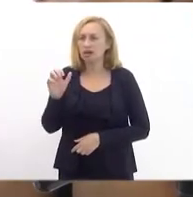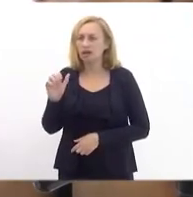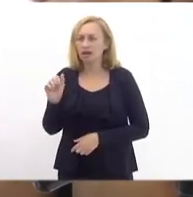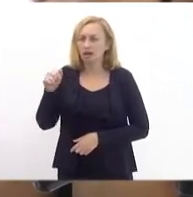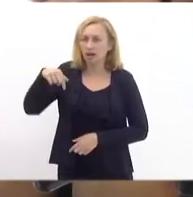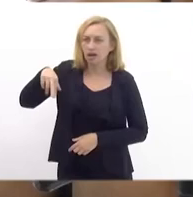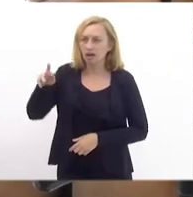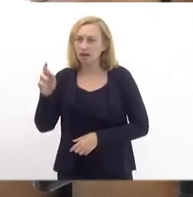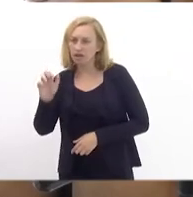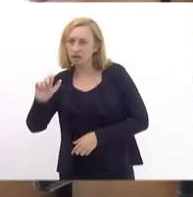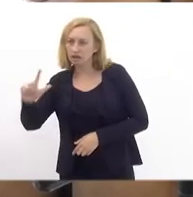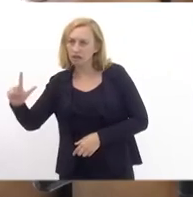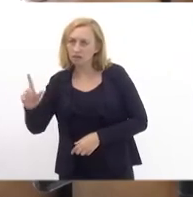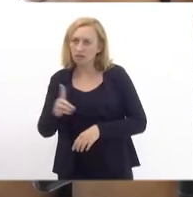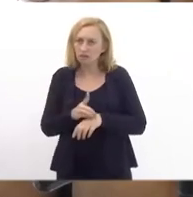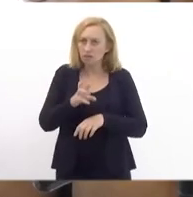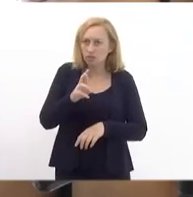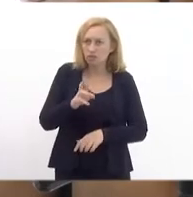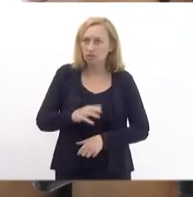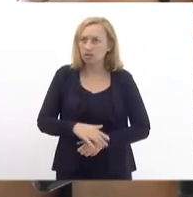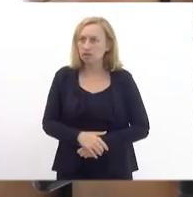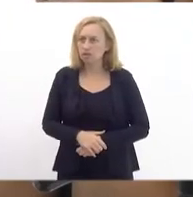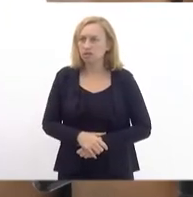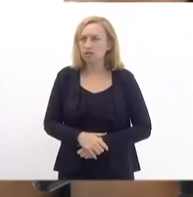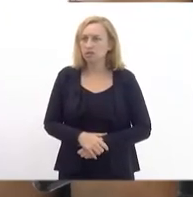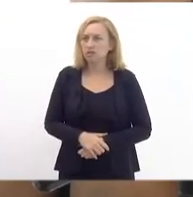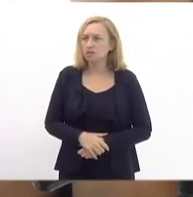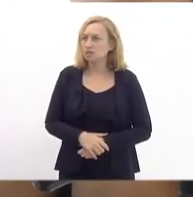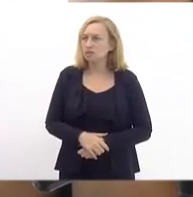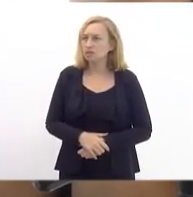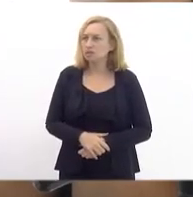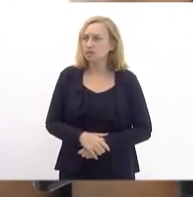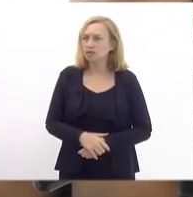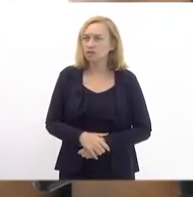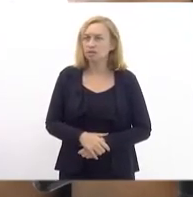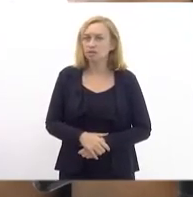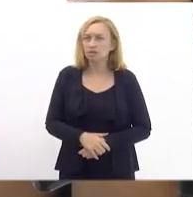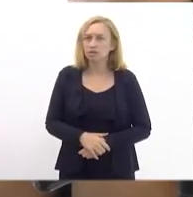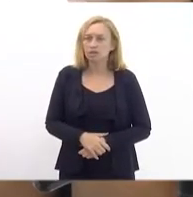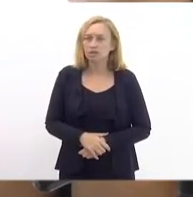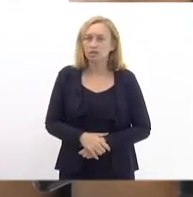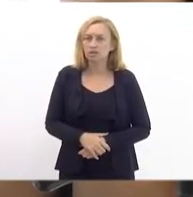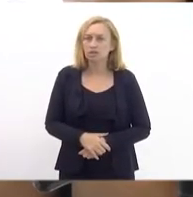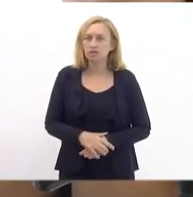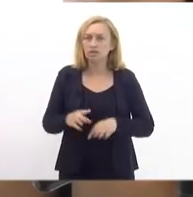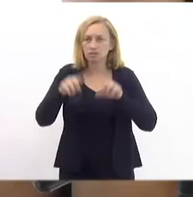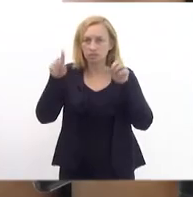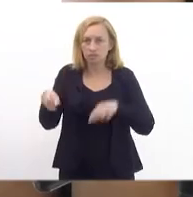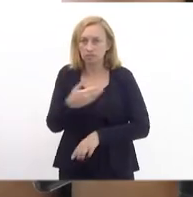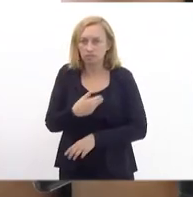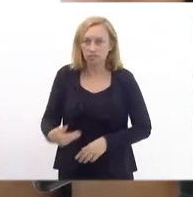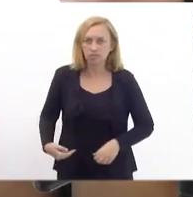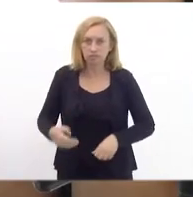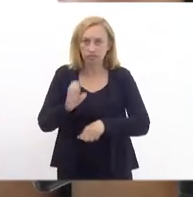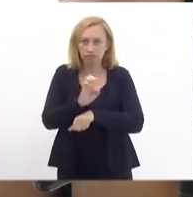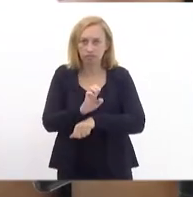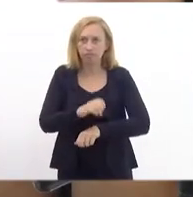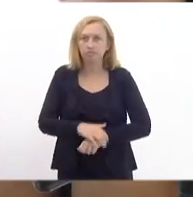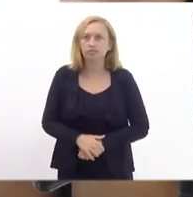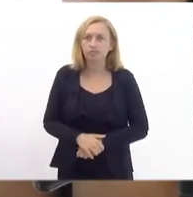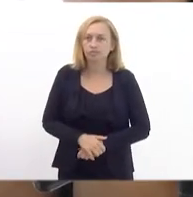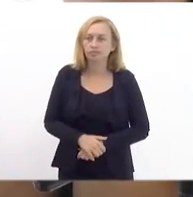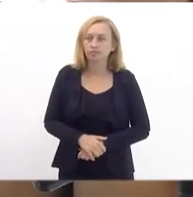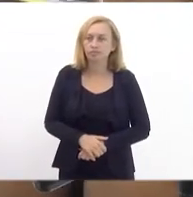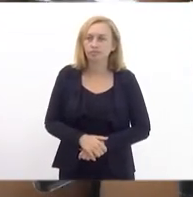é a nossa superintendente, advogada, se a senhora é funcionária pública do Estado.